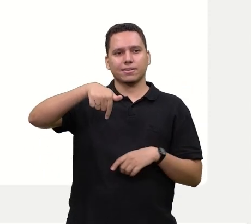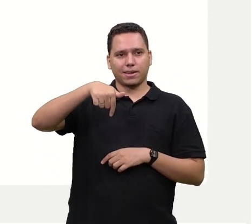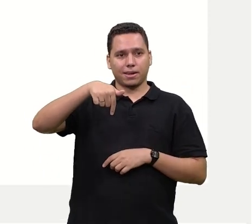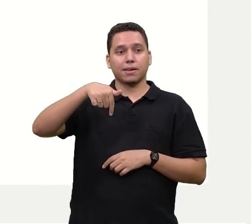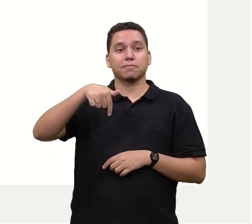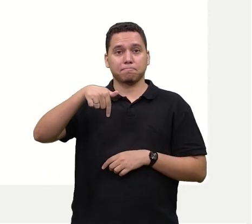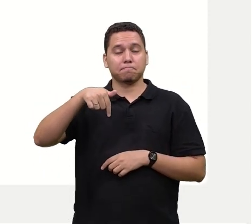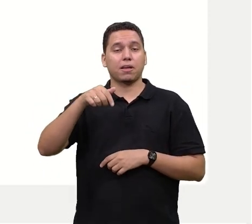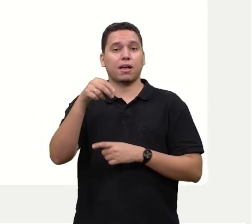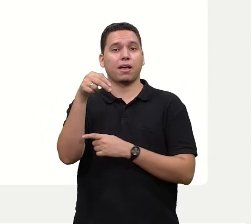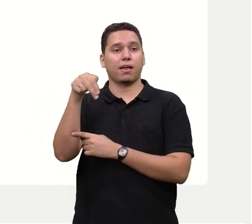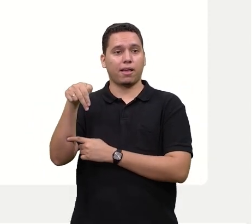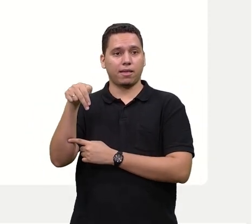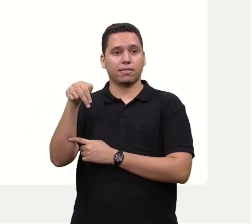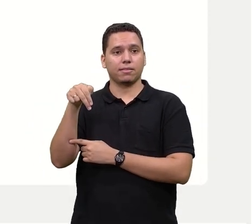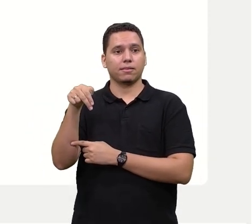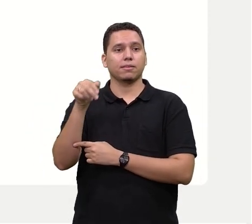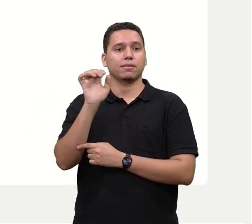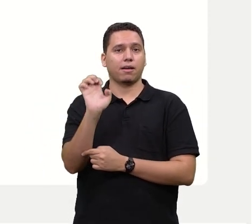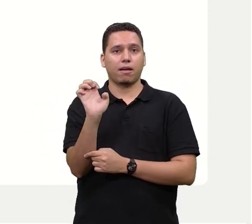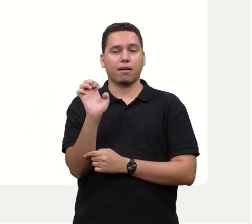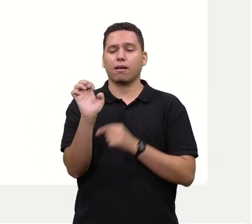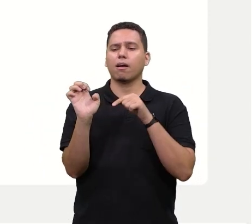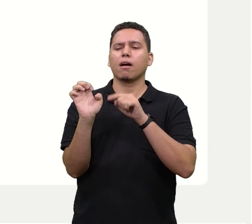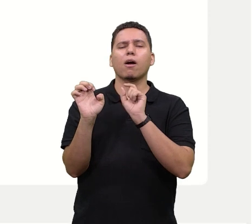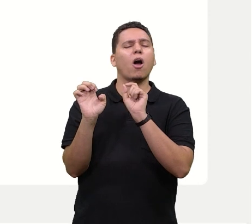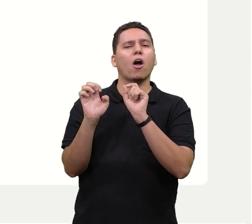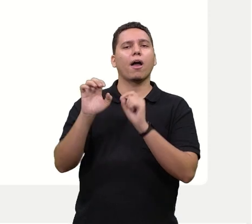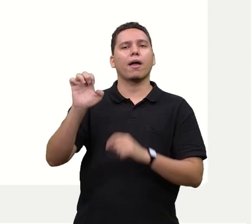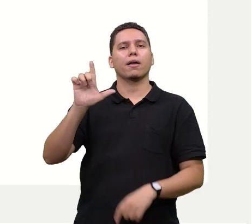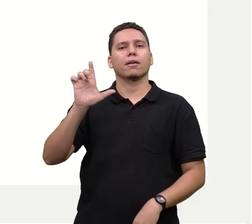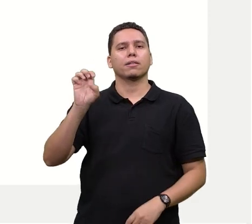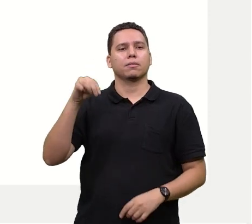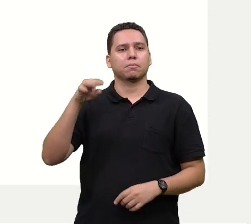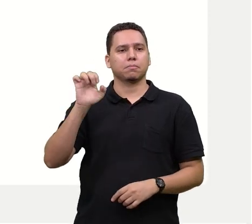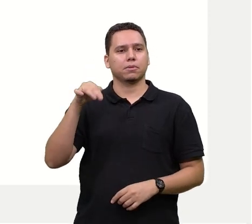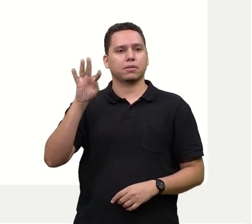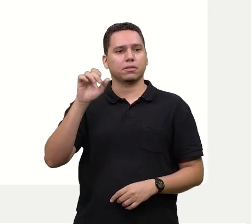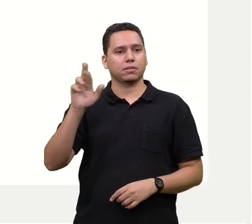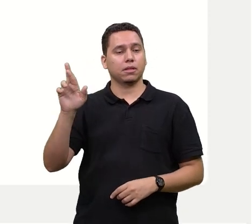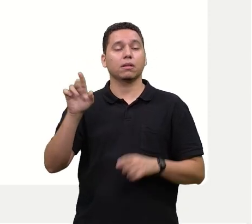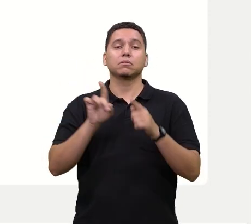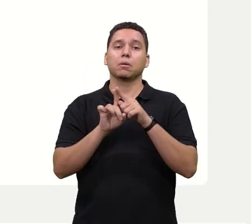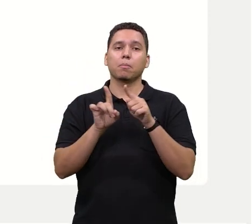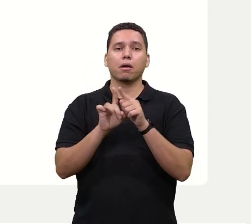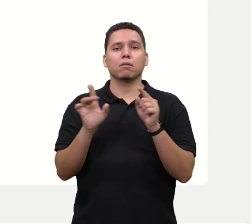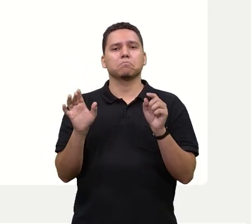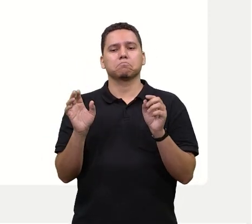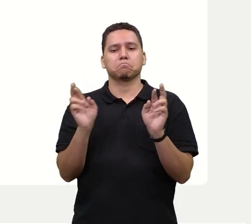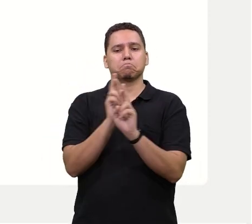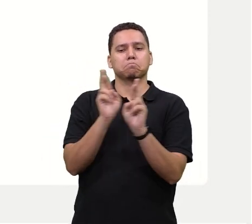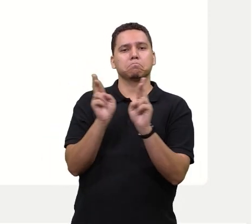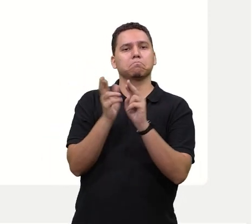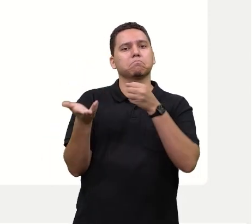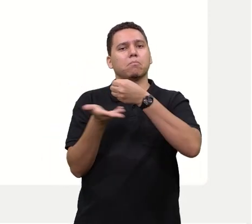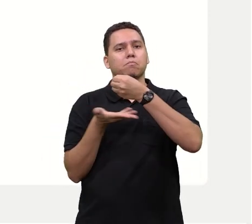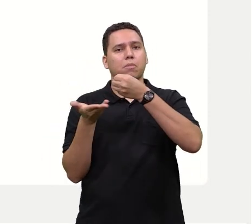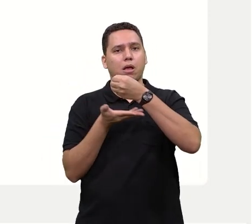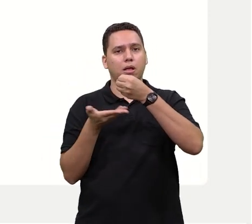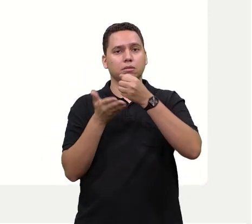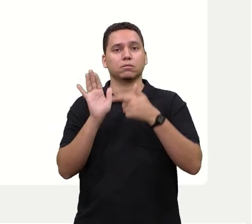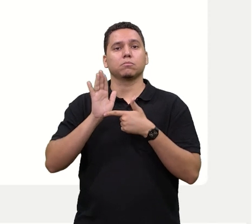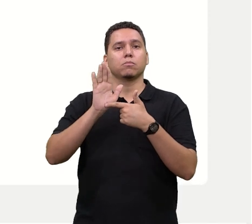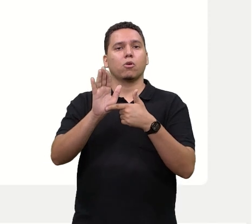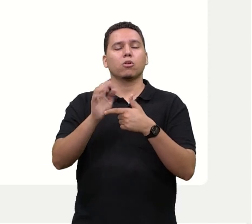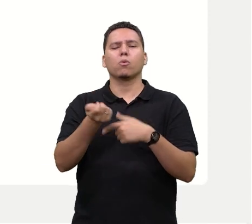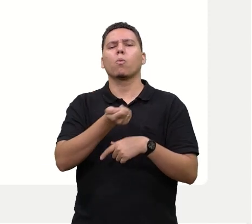entre N e E. E é a carga elementar e o N é a relação básica entre próton e elétron. Ela corresponde ao número de elétrons que eu tenho a